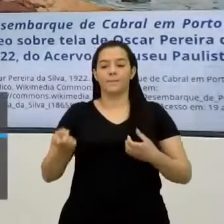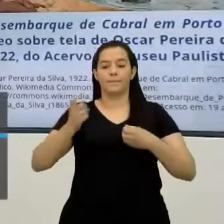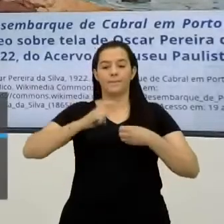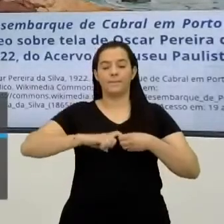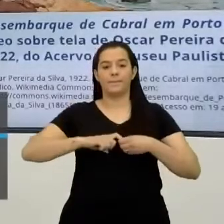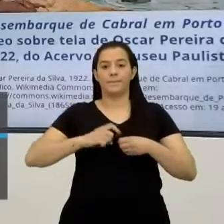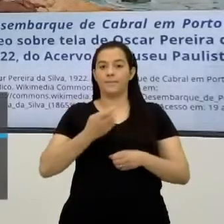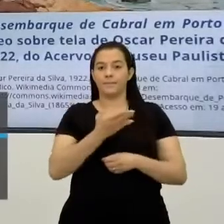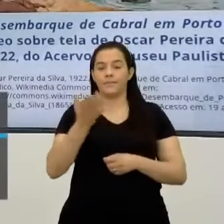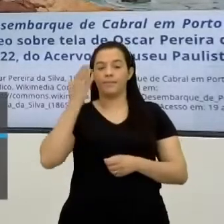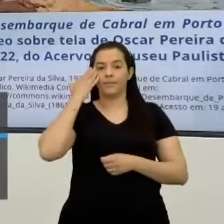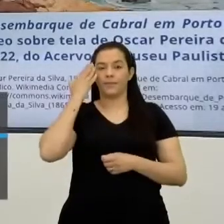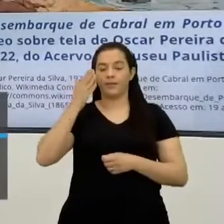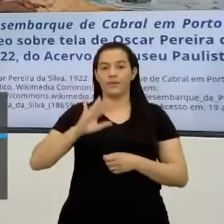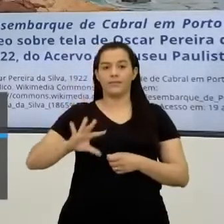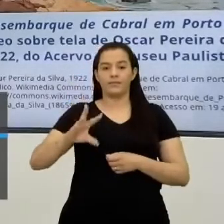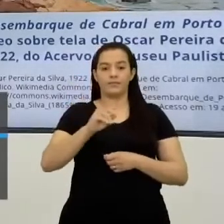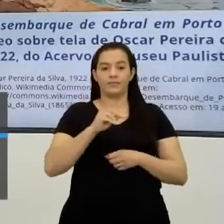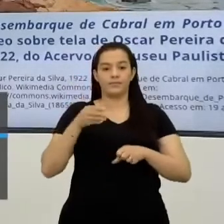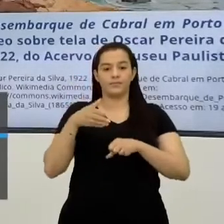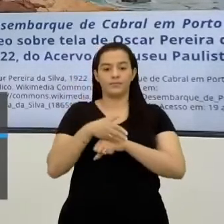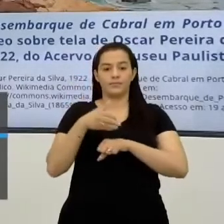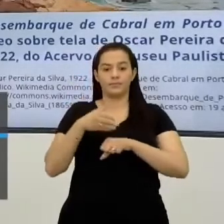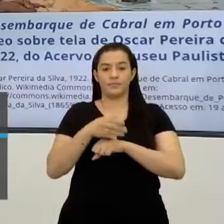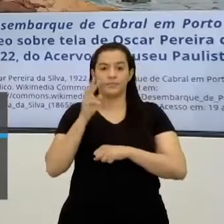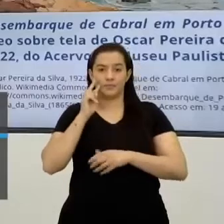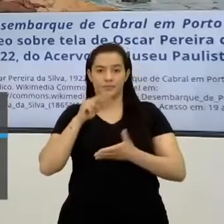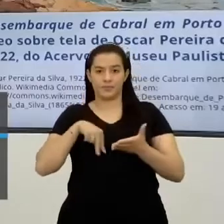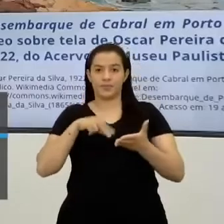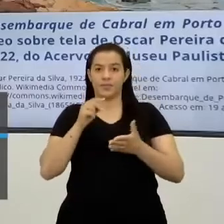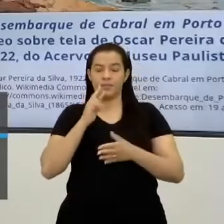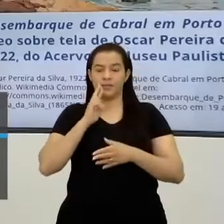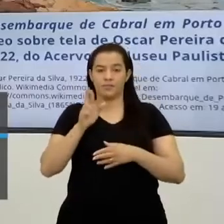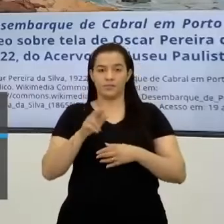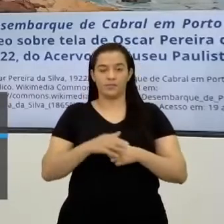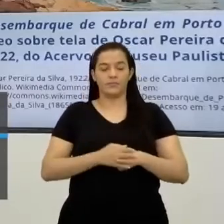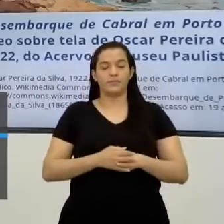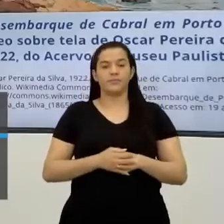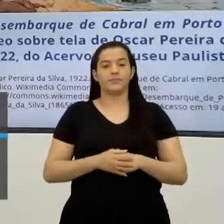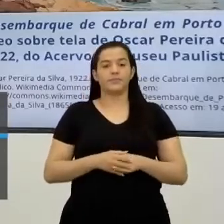obrigado pelas contribuições. Eu vou ler aqui algumas respostas. Vamos lá.